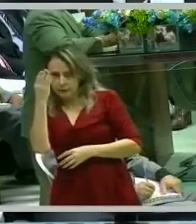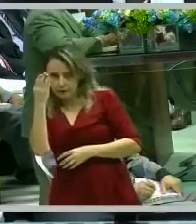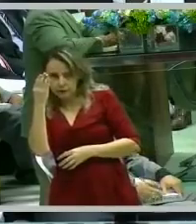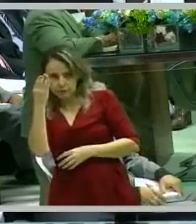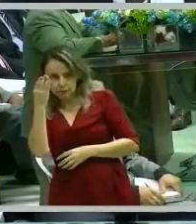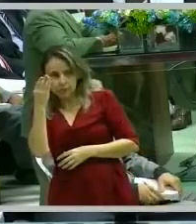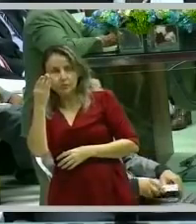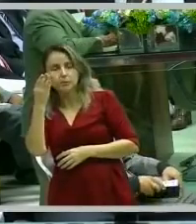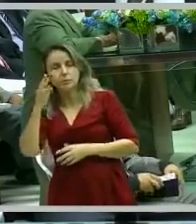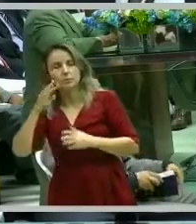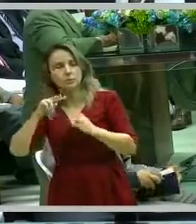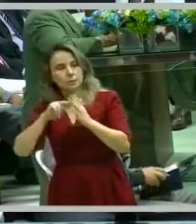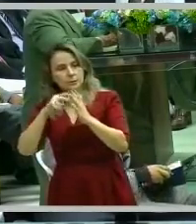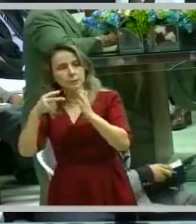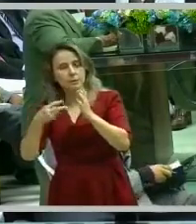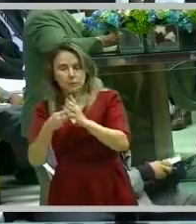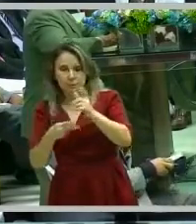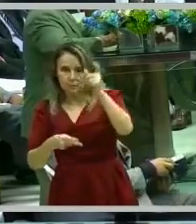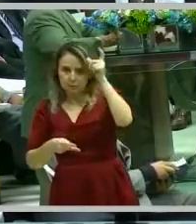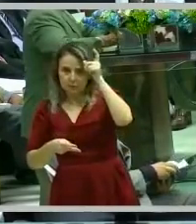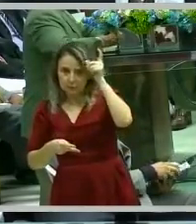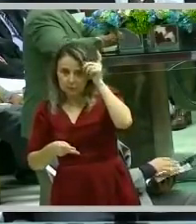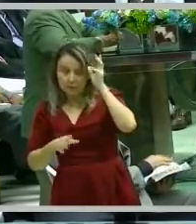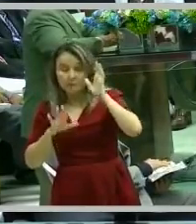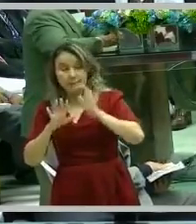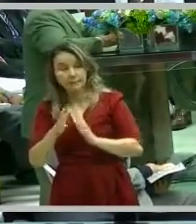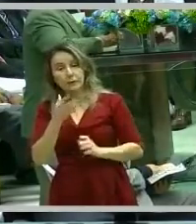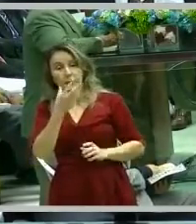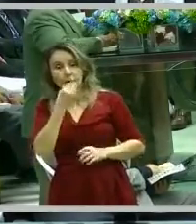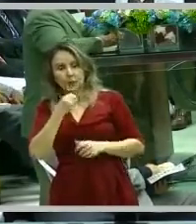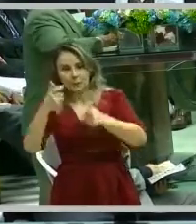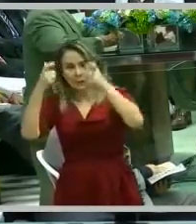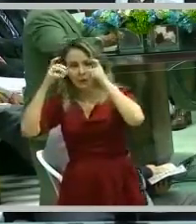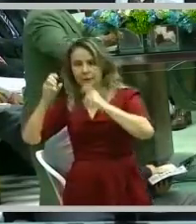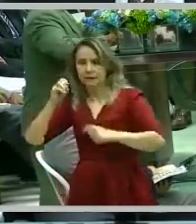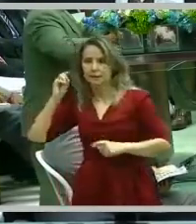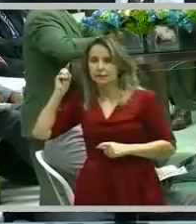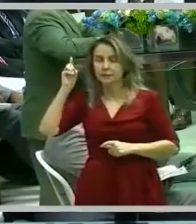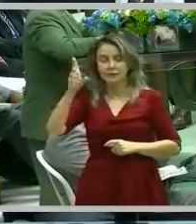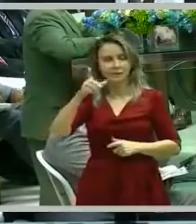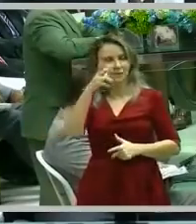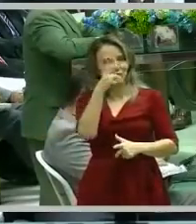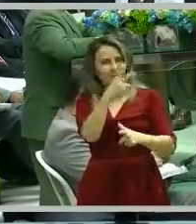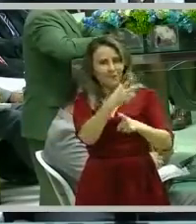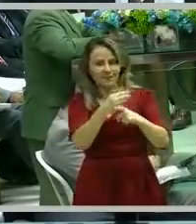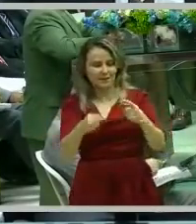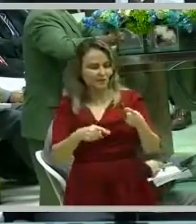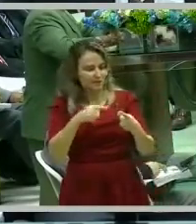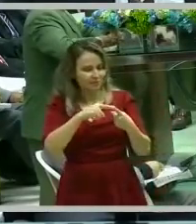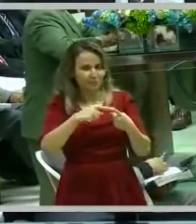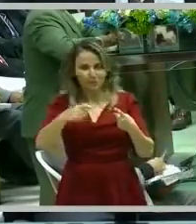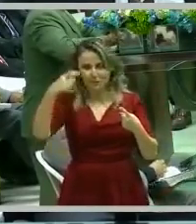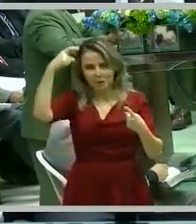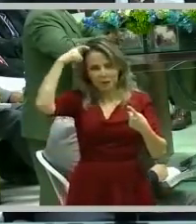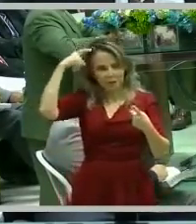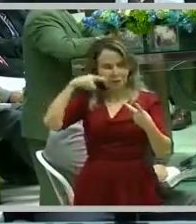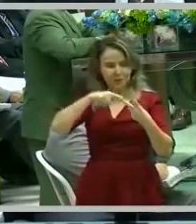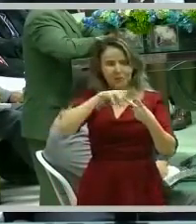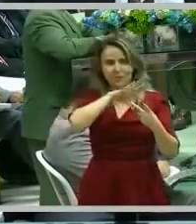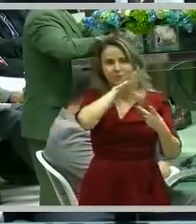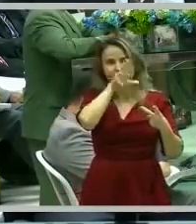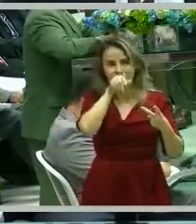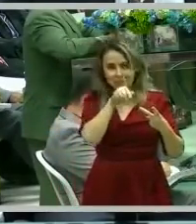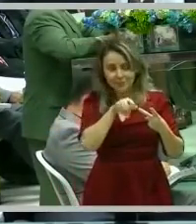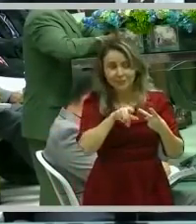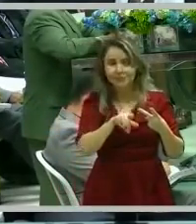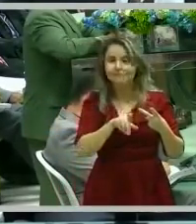Davi venceu o urso e o leão secretamente. Para você ter vitórias